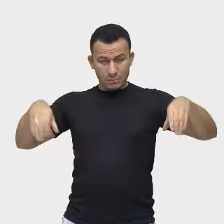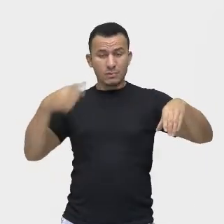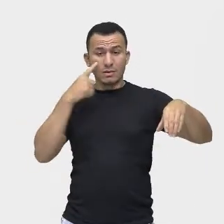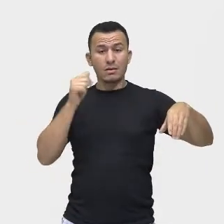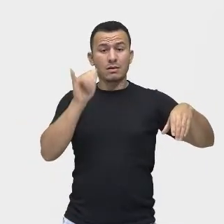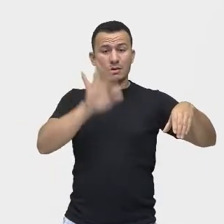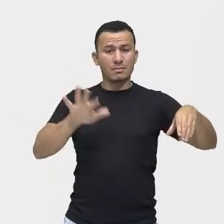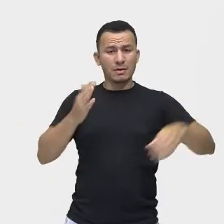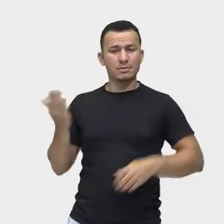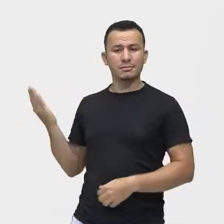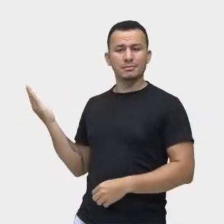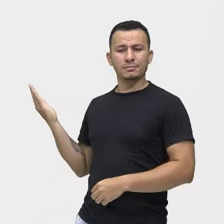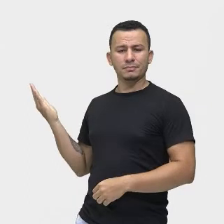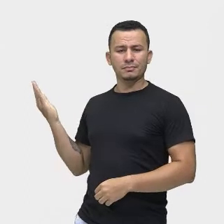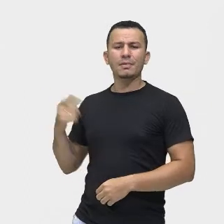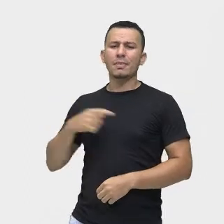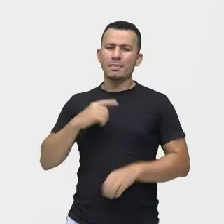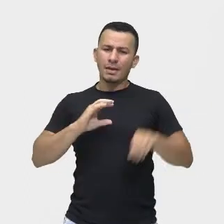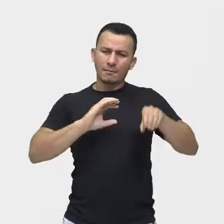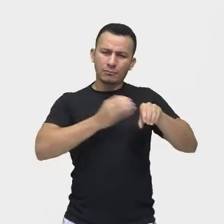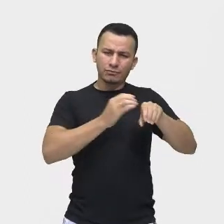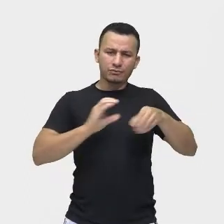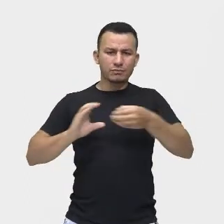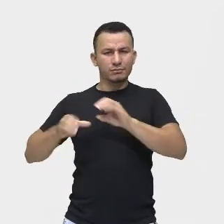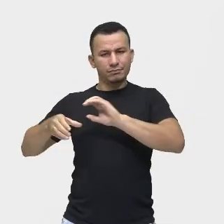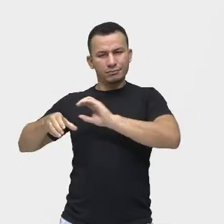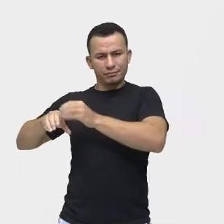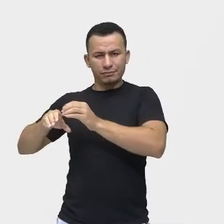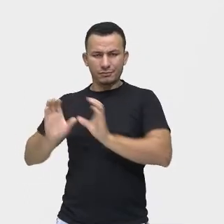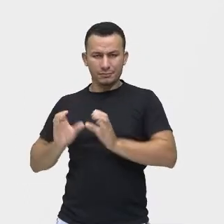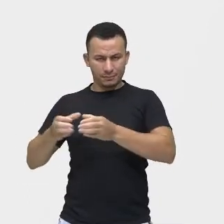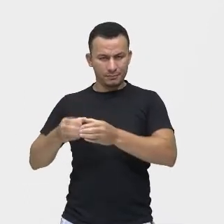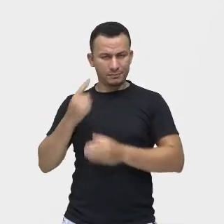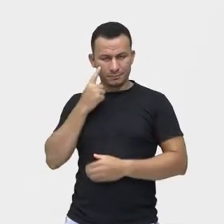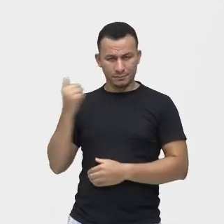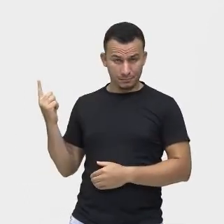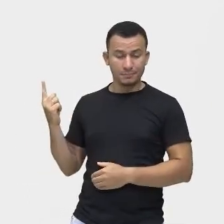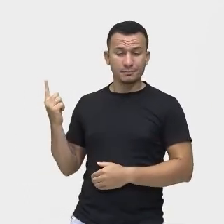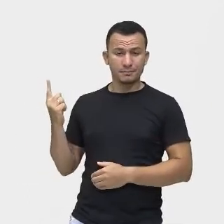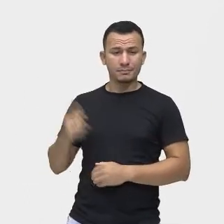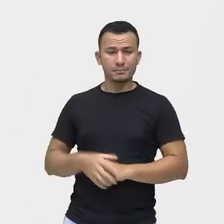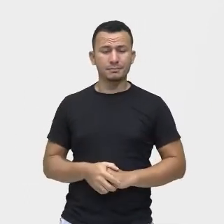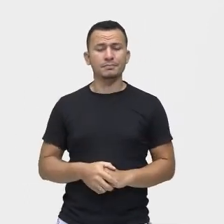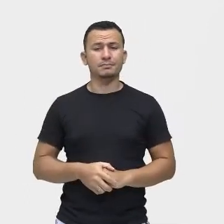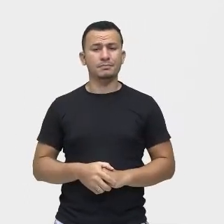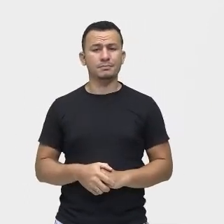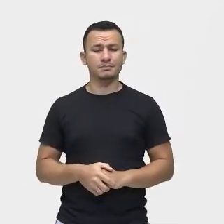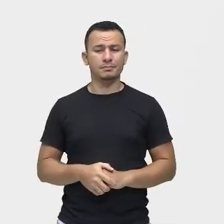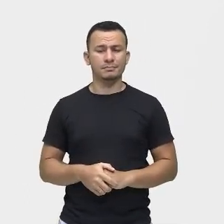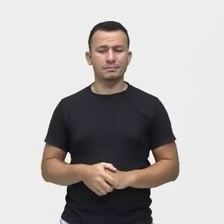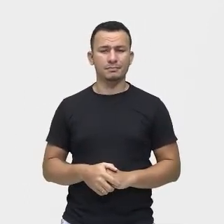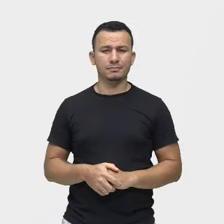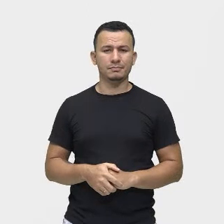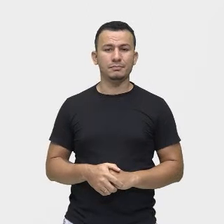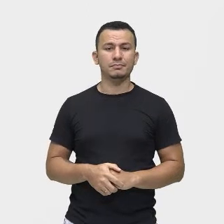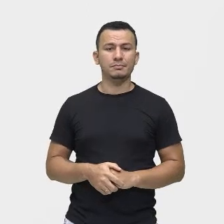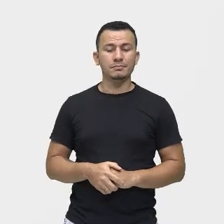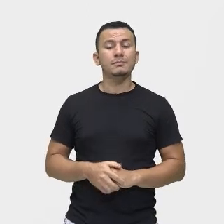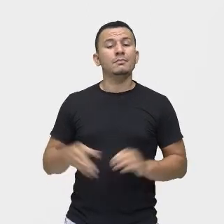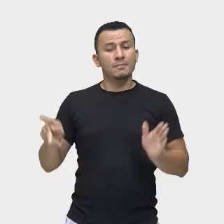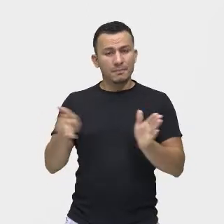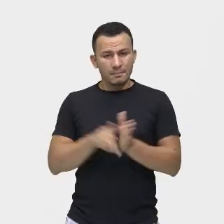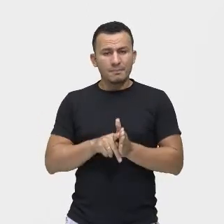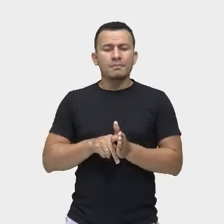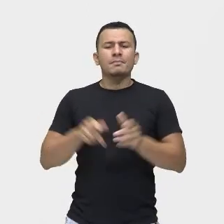imagem como que eles se encaixam aí nesse conjunto. Então é um espaço construído especialmente para a prática